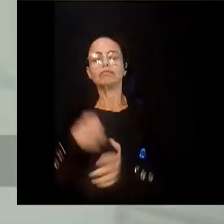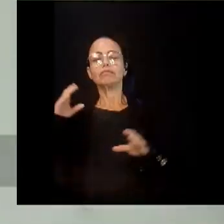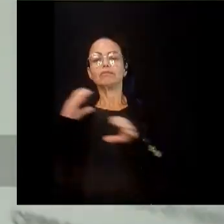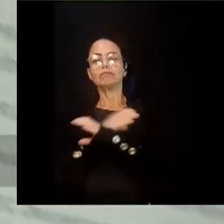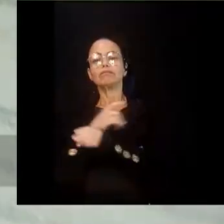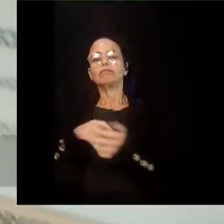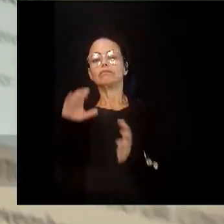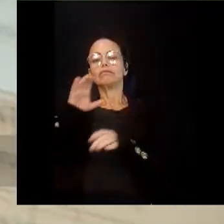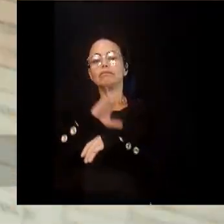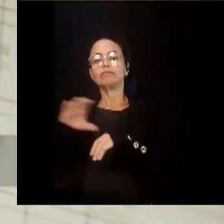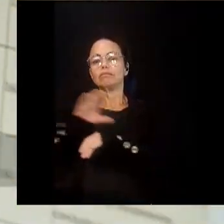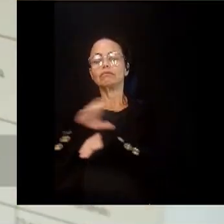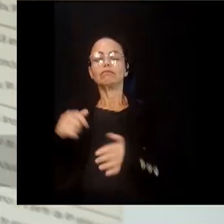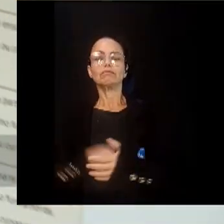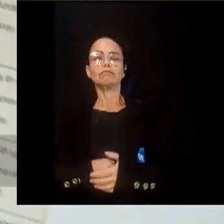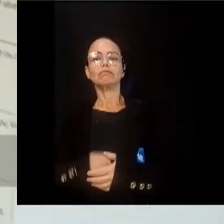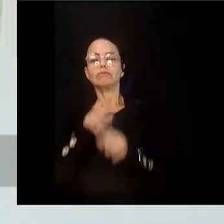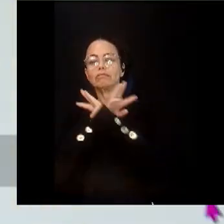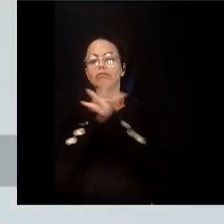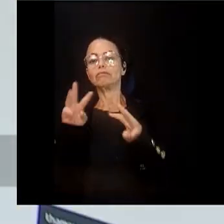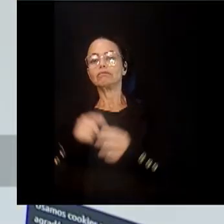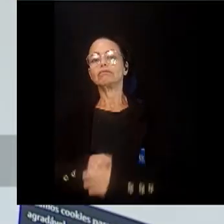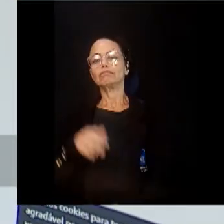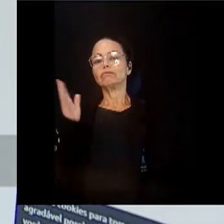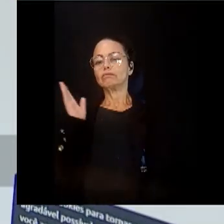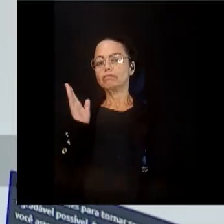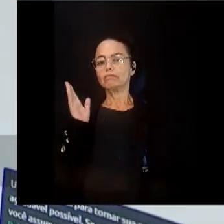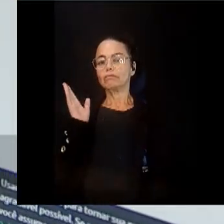tem o site que é o